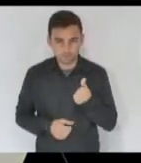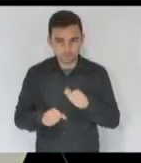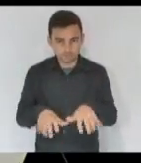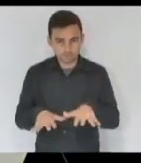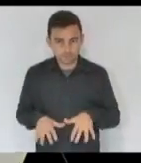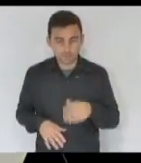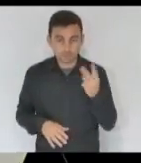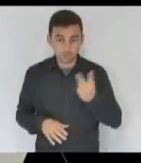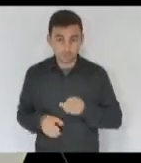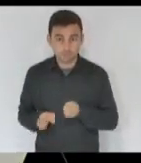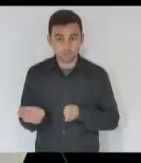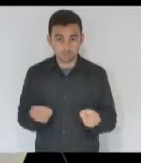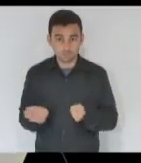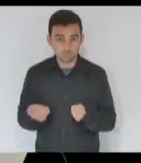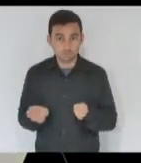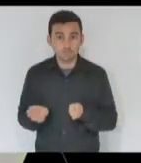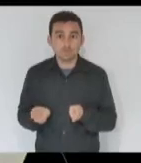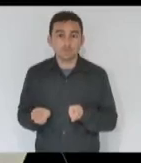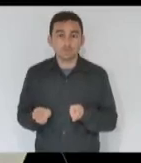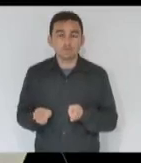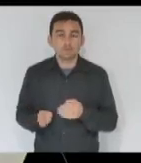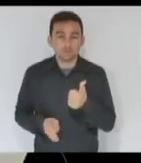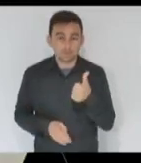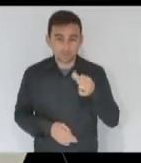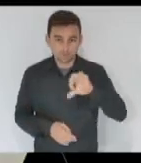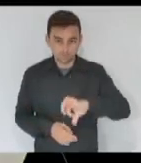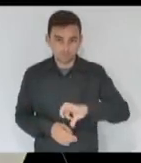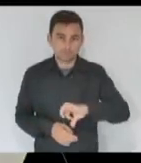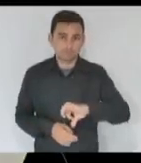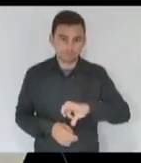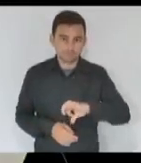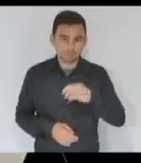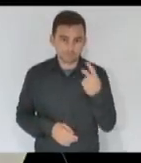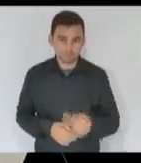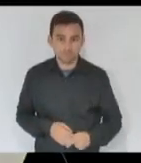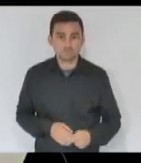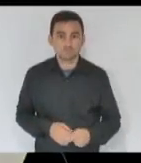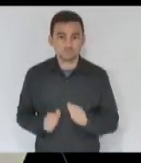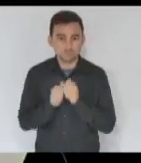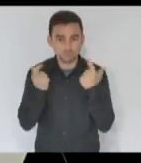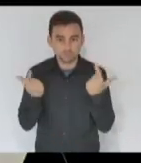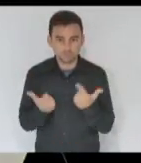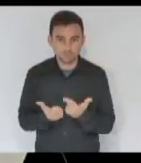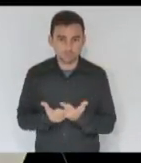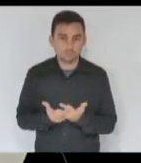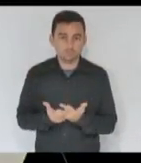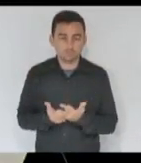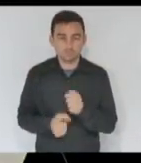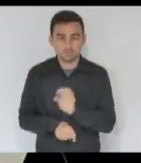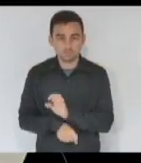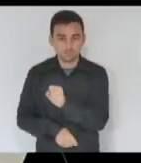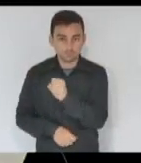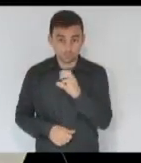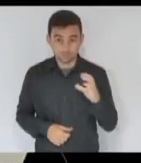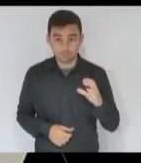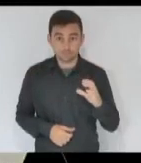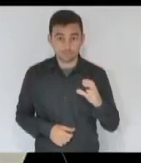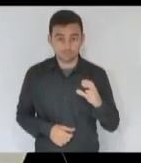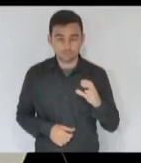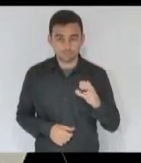sessão legislativa da 19ª legislatura da Assembleia Legislativa do Estado de Santa